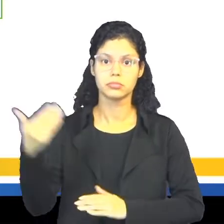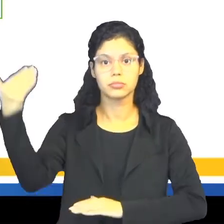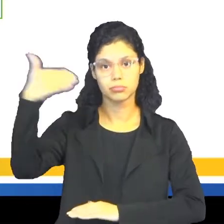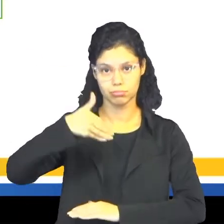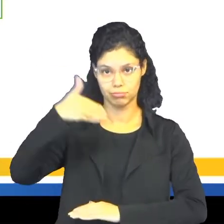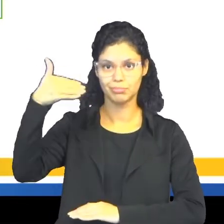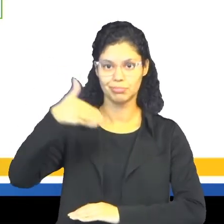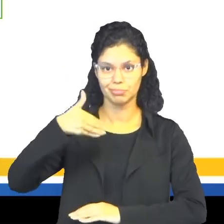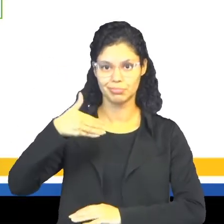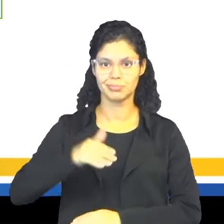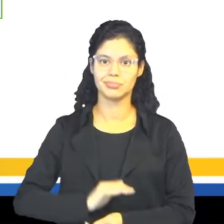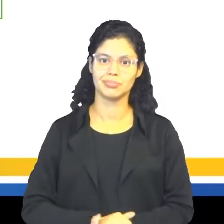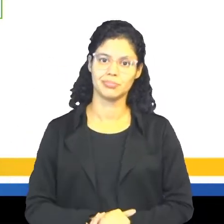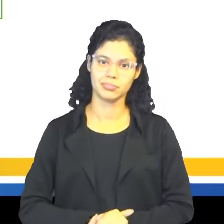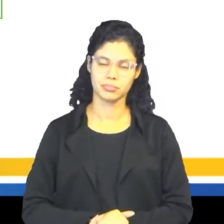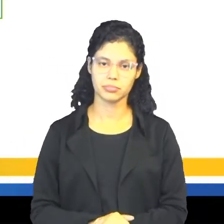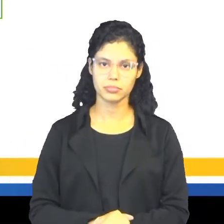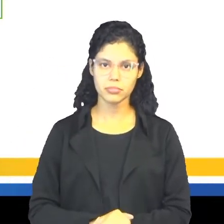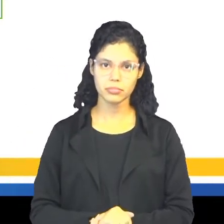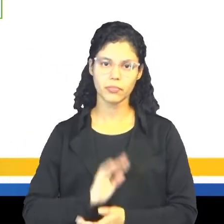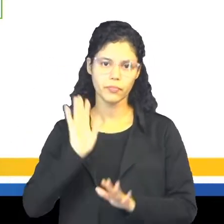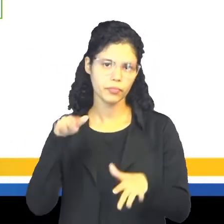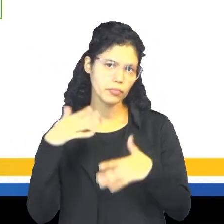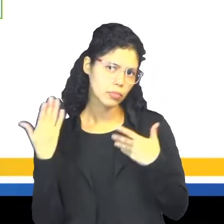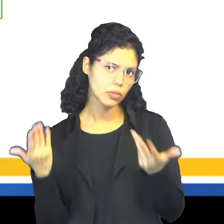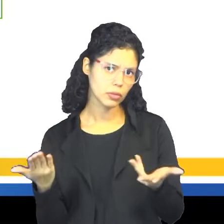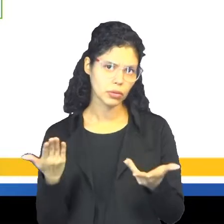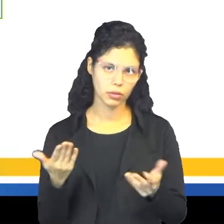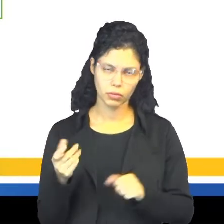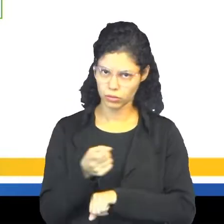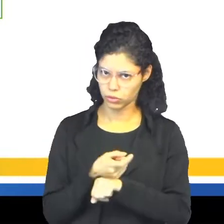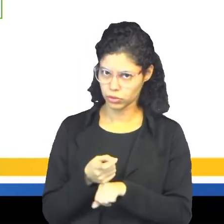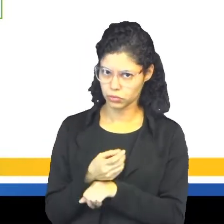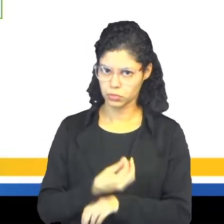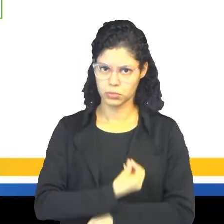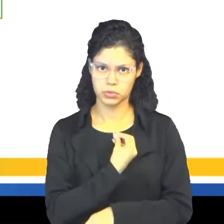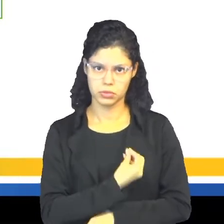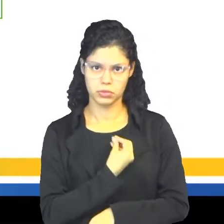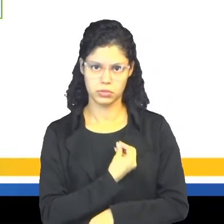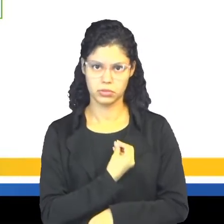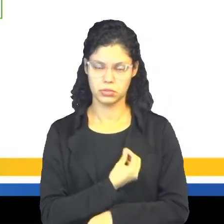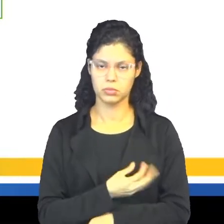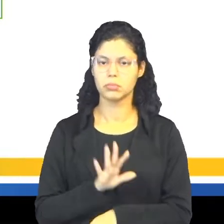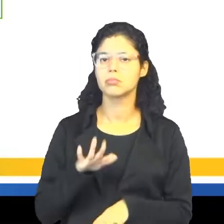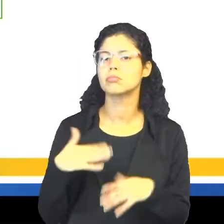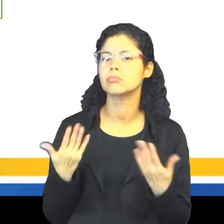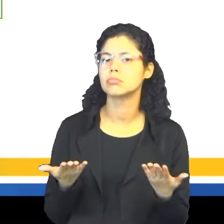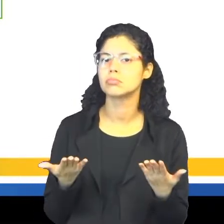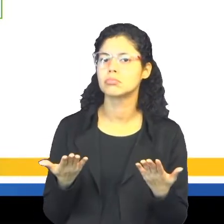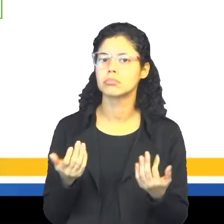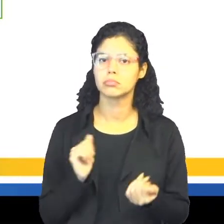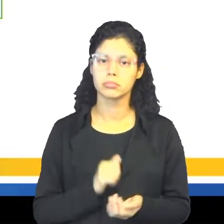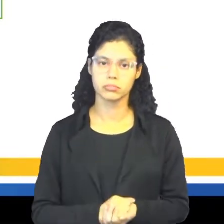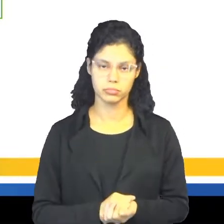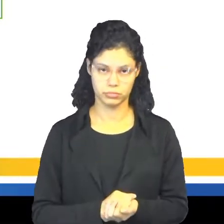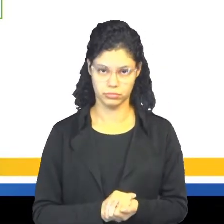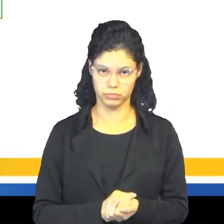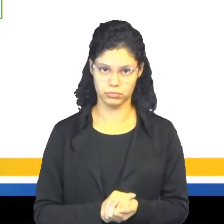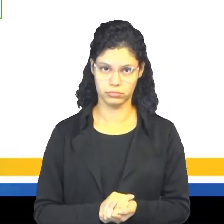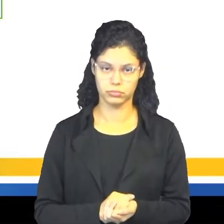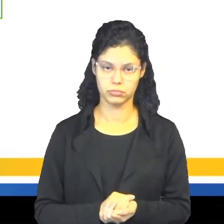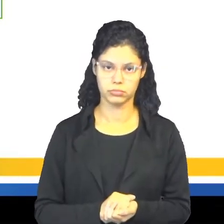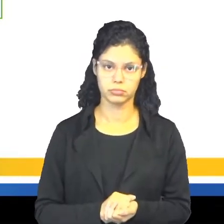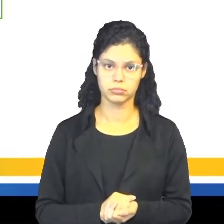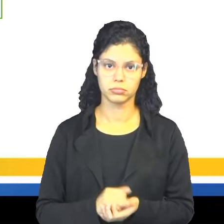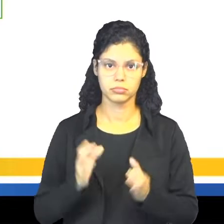virá me visitar Então qual é o adjetivo presente nesses exemplos aí Já pensaram um pouquinho o cidadão brasileiro